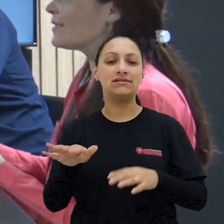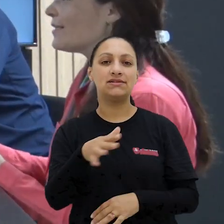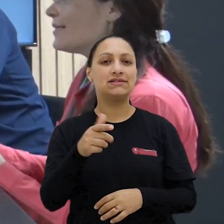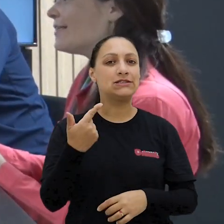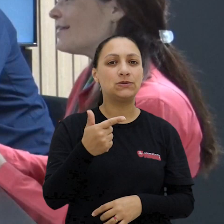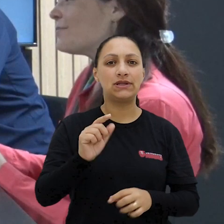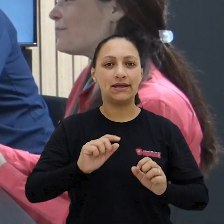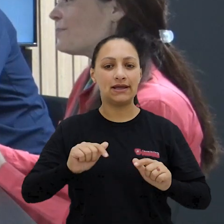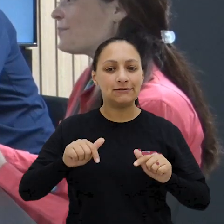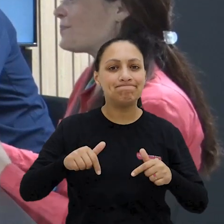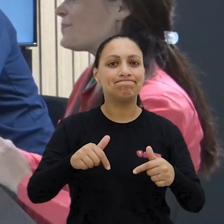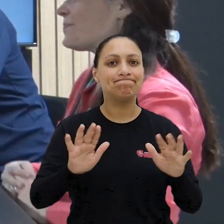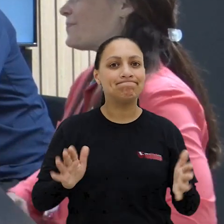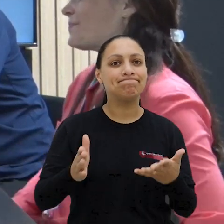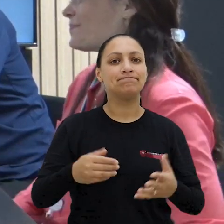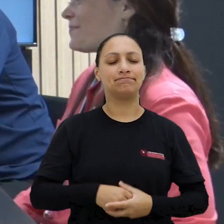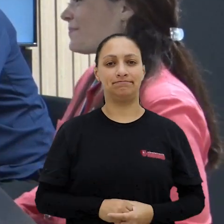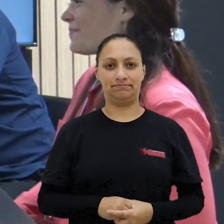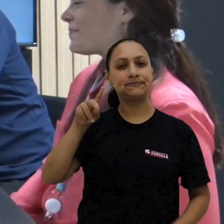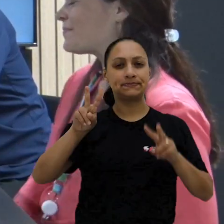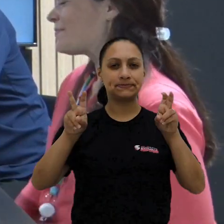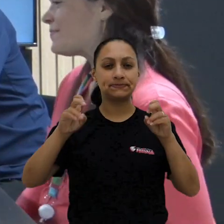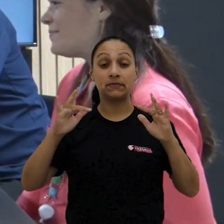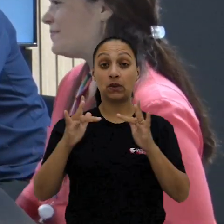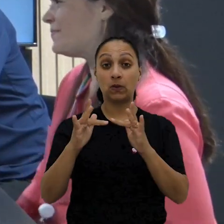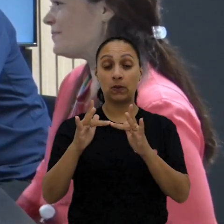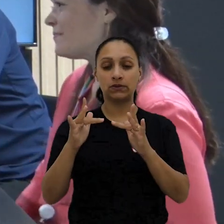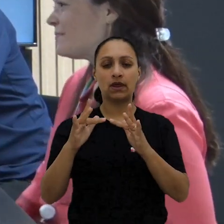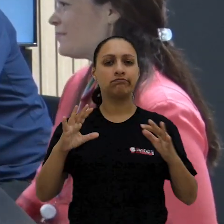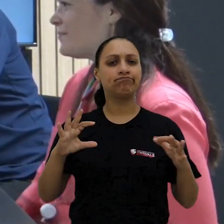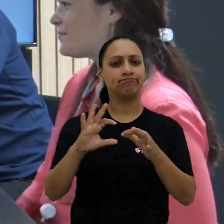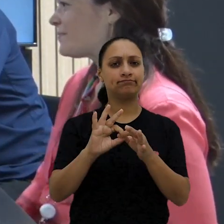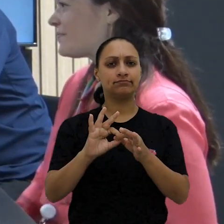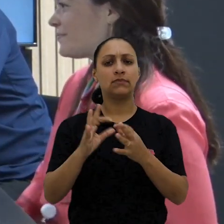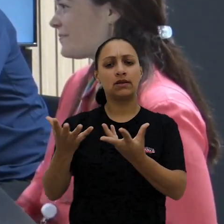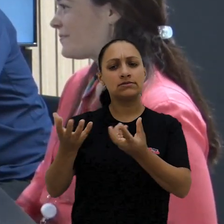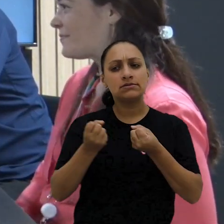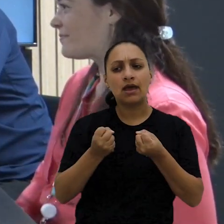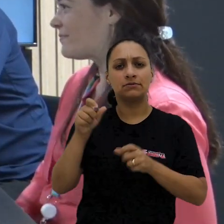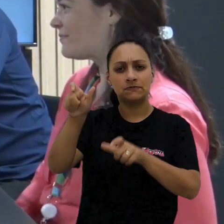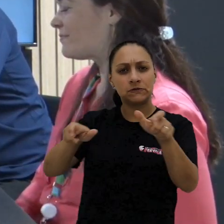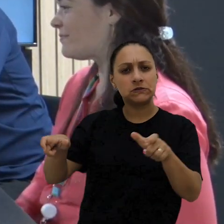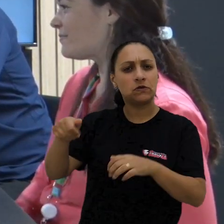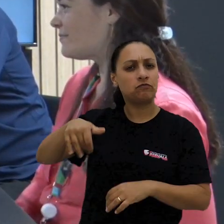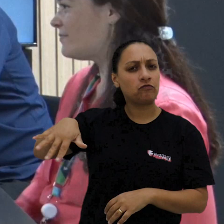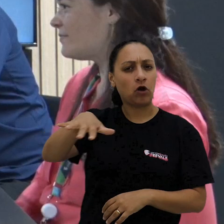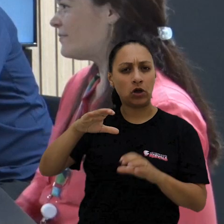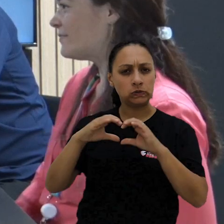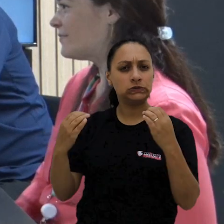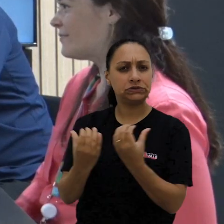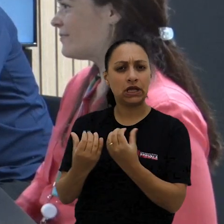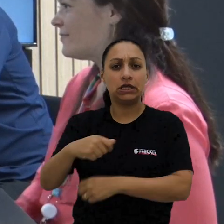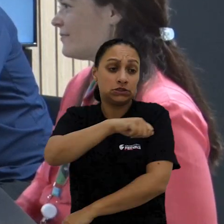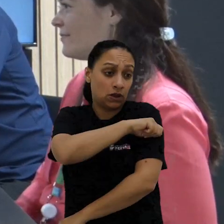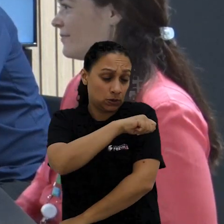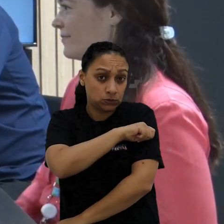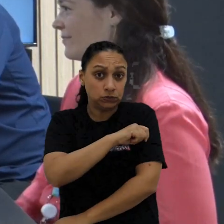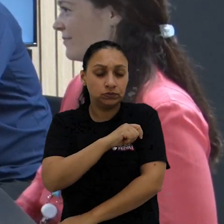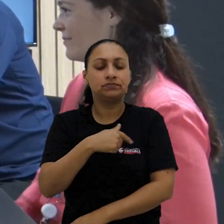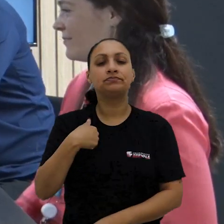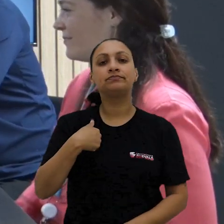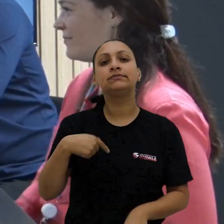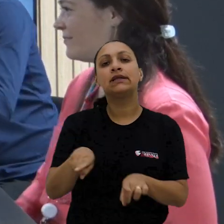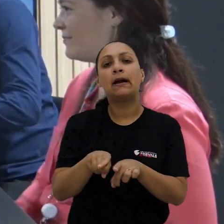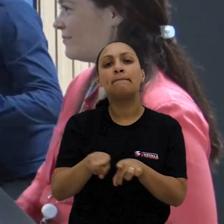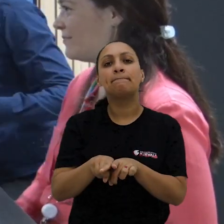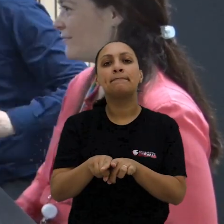Então, sabe o que eu fiquei pensando nessa questão das conexões? Sempre que a gente recebe a comunidade ou os alunos, a gente